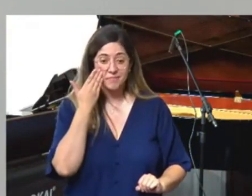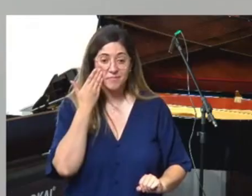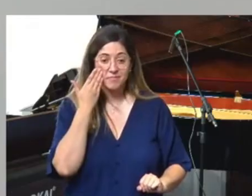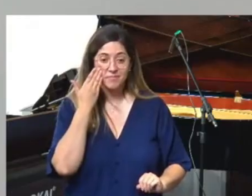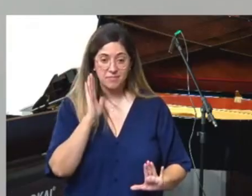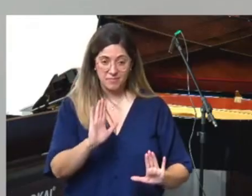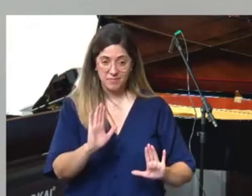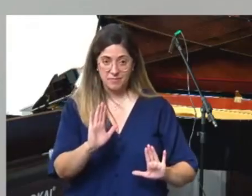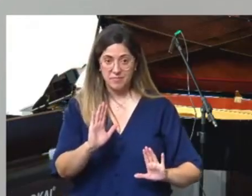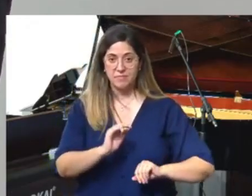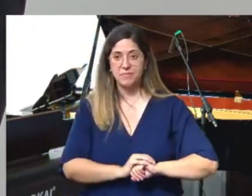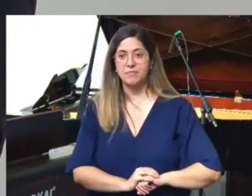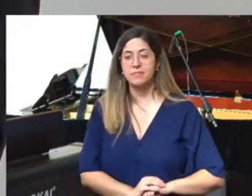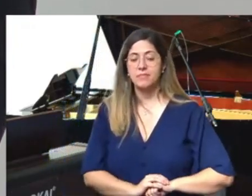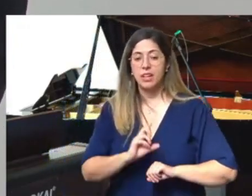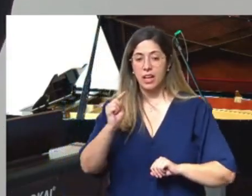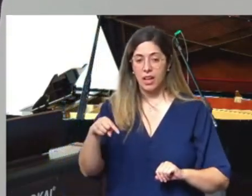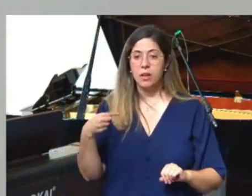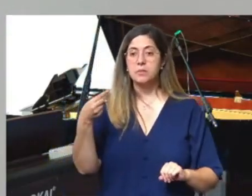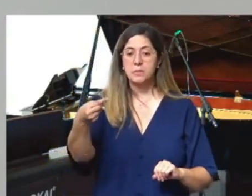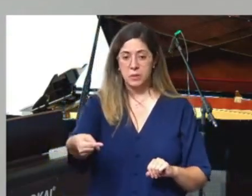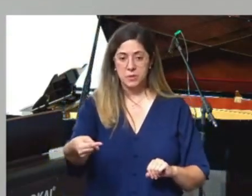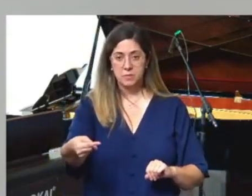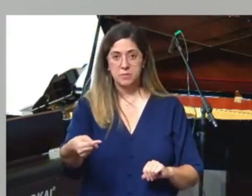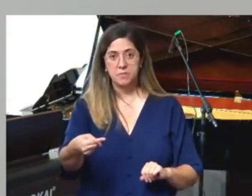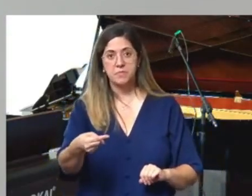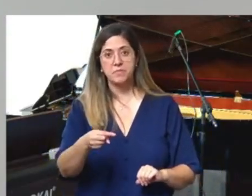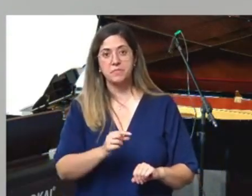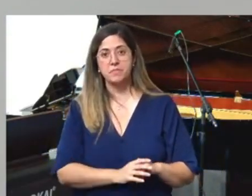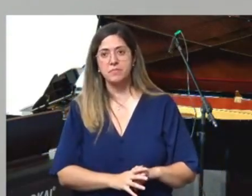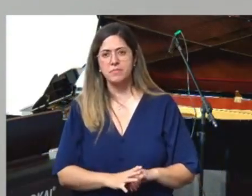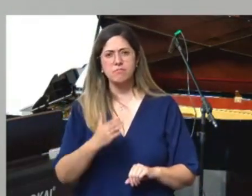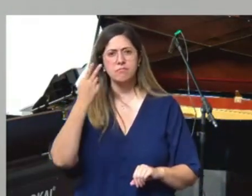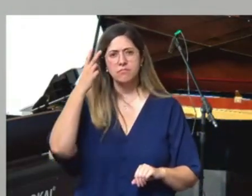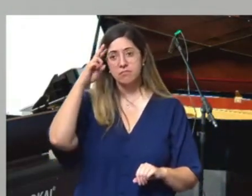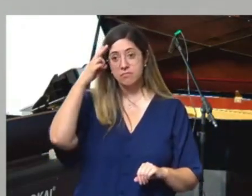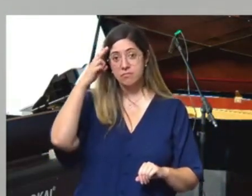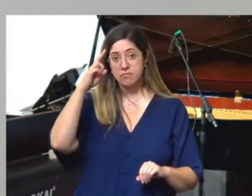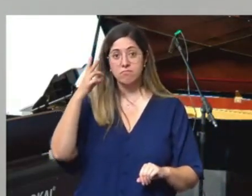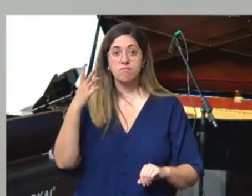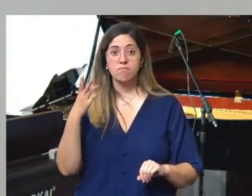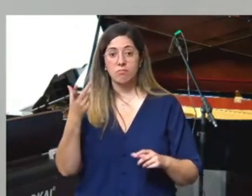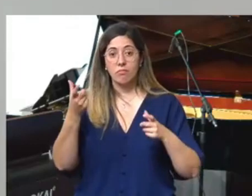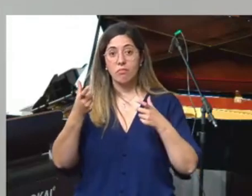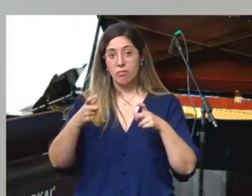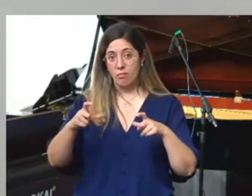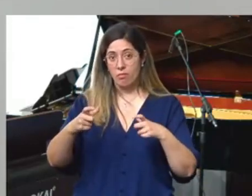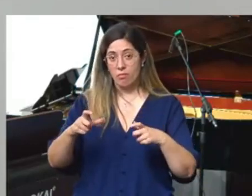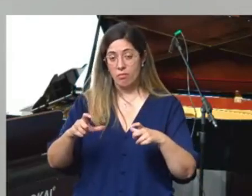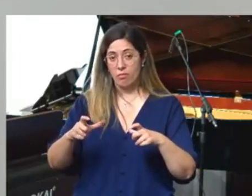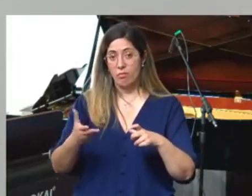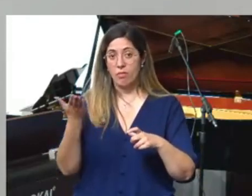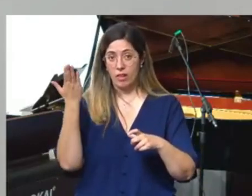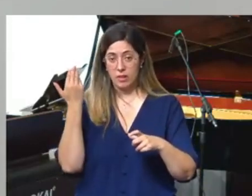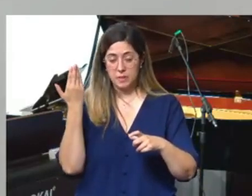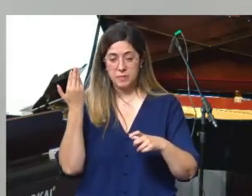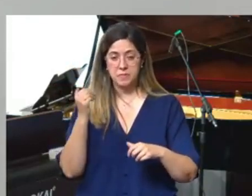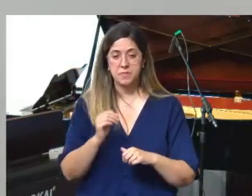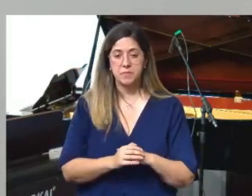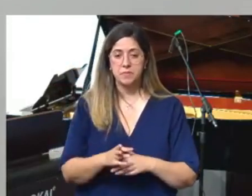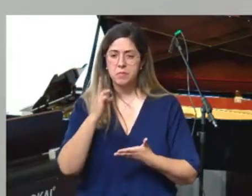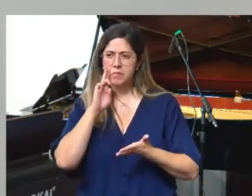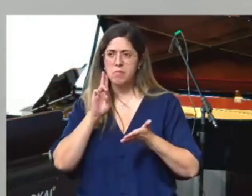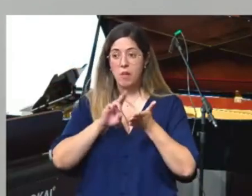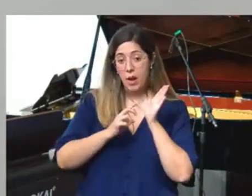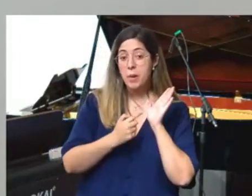Portanto, depois de acessarmos o contexto, a ideia a quem ele está endereçando